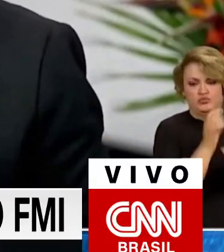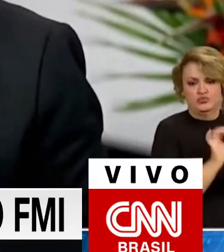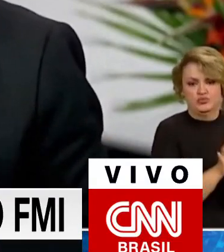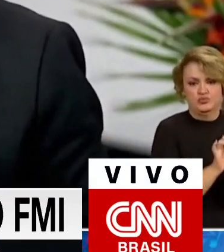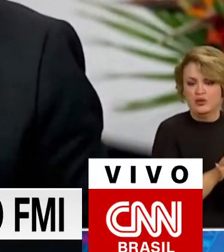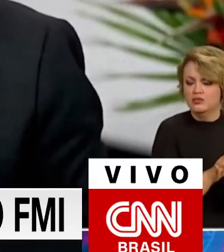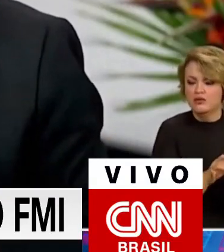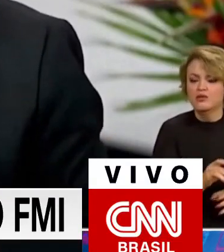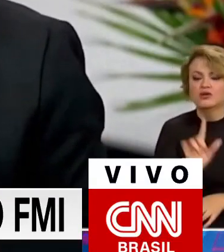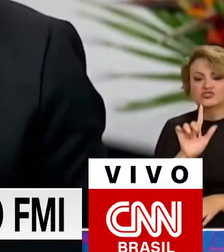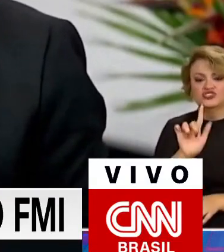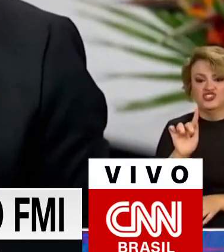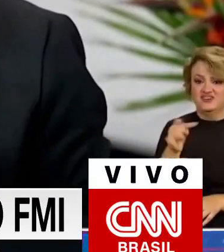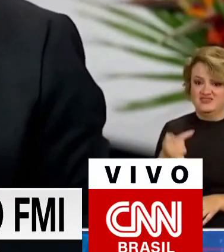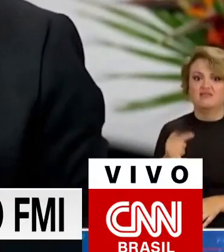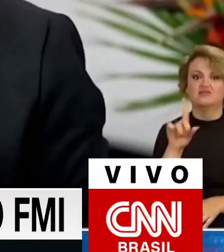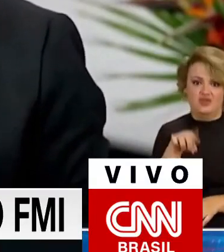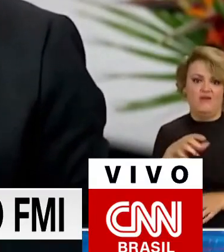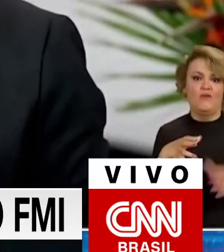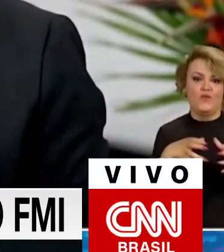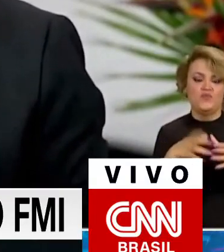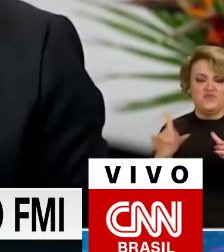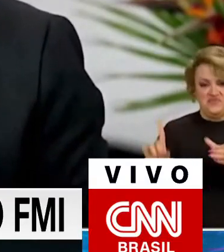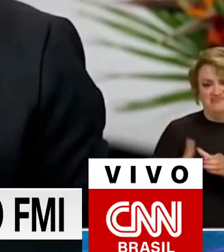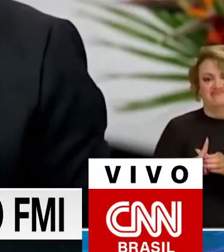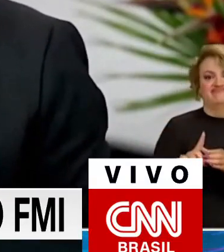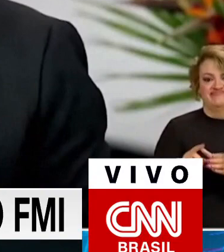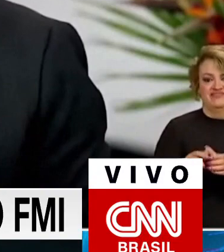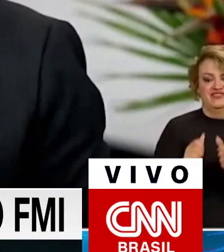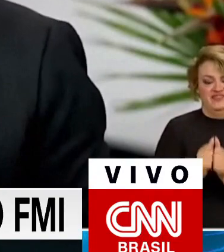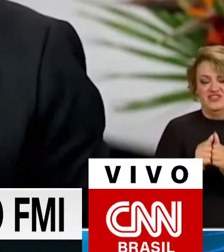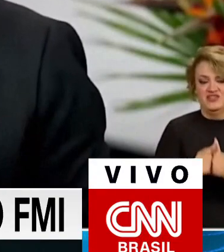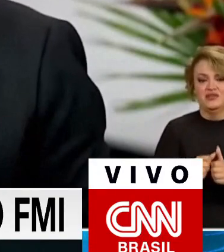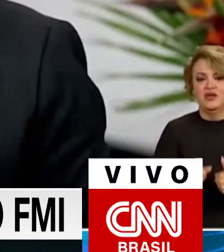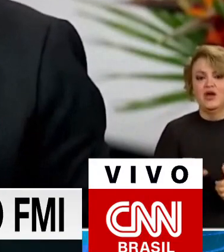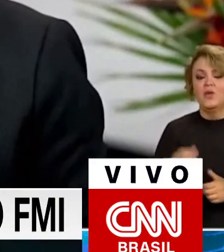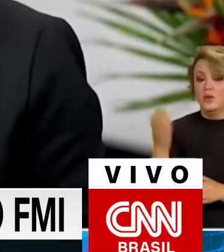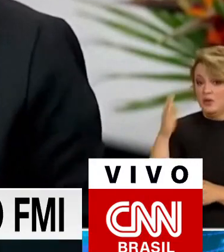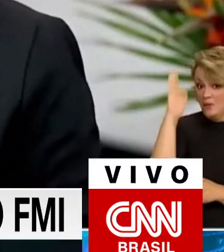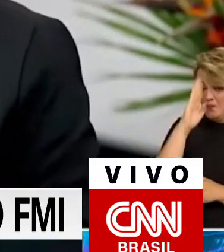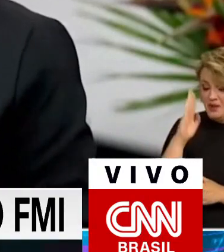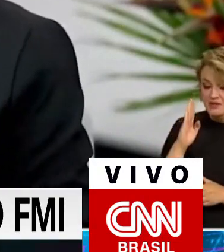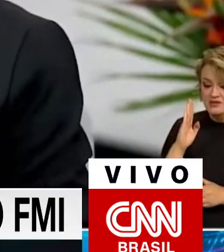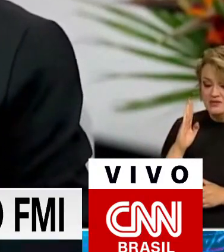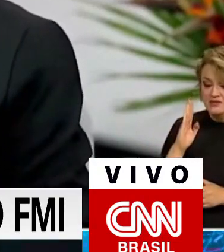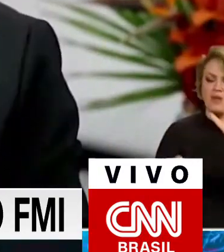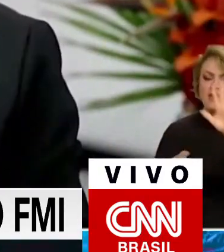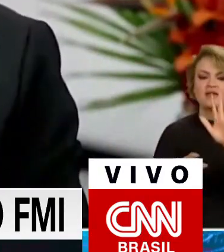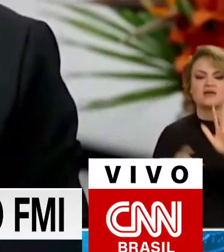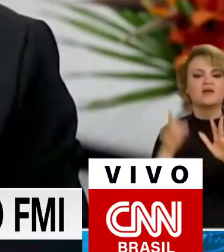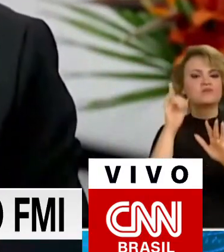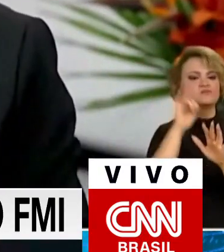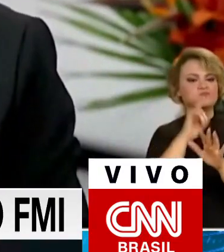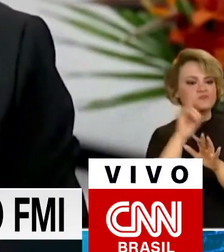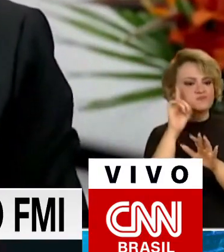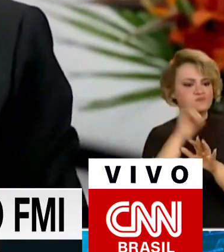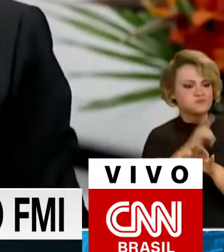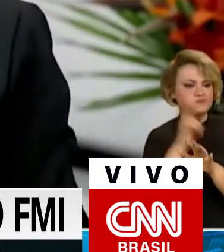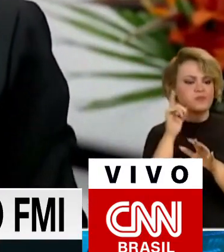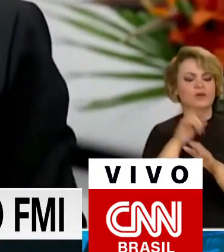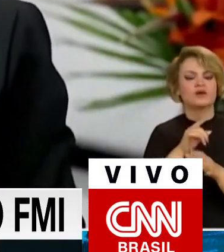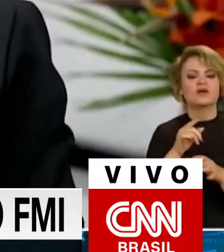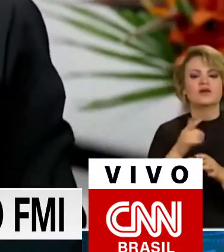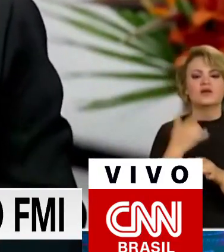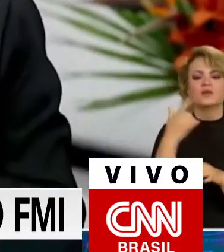como qualquer outro. As regras são as mesmas, no sentido daquilo que a Argentina teve de fazer, que